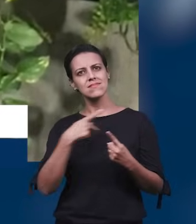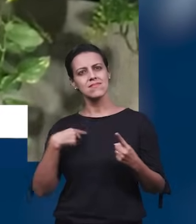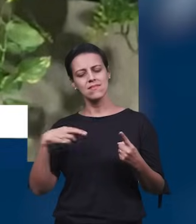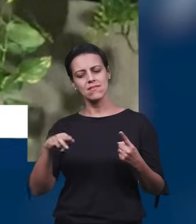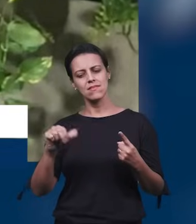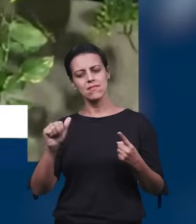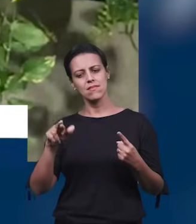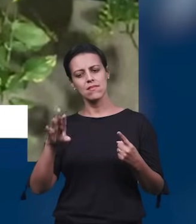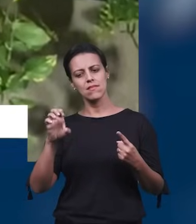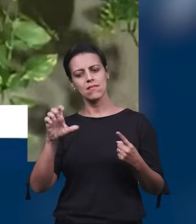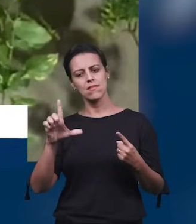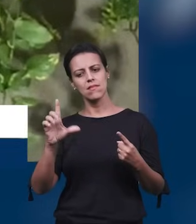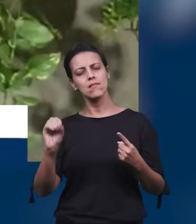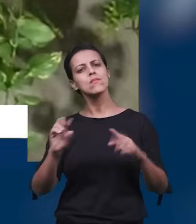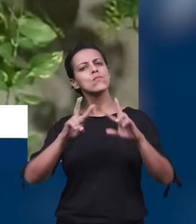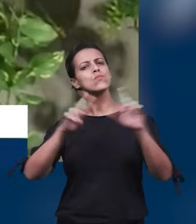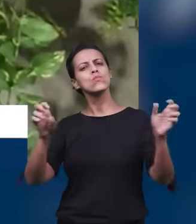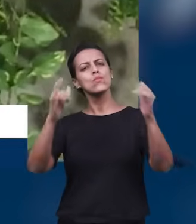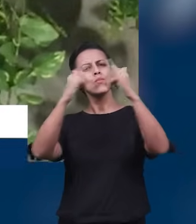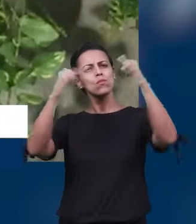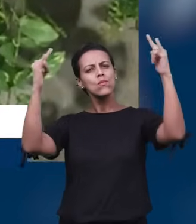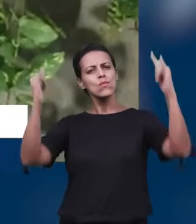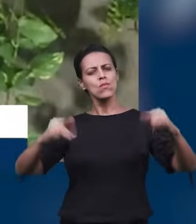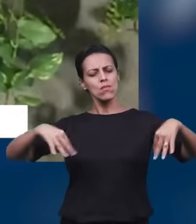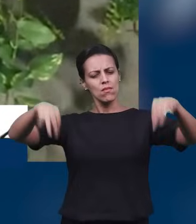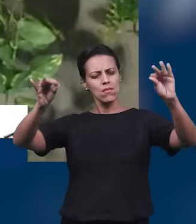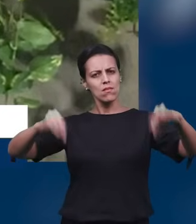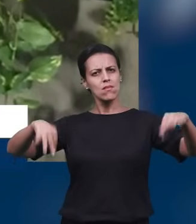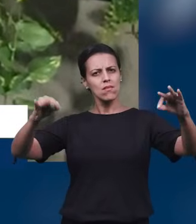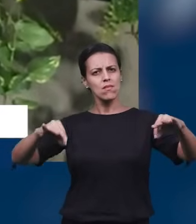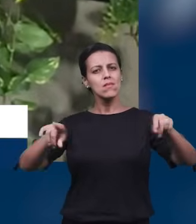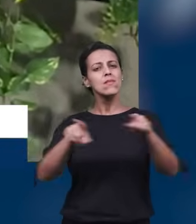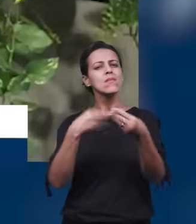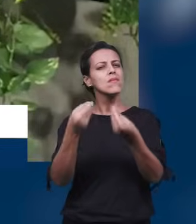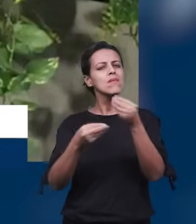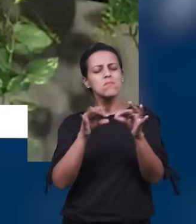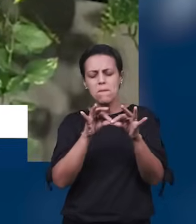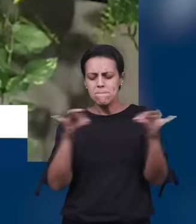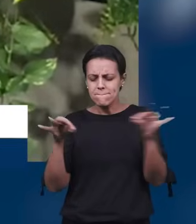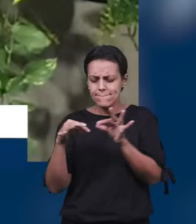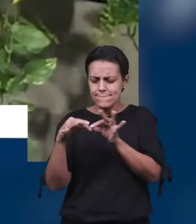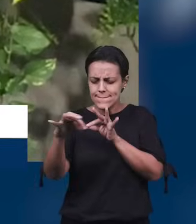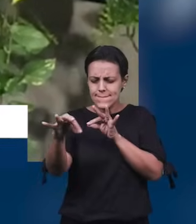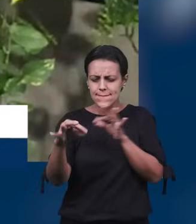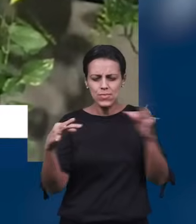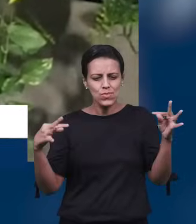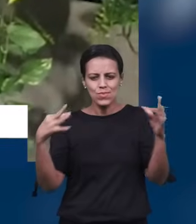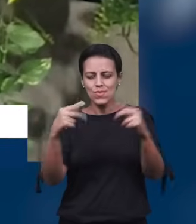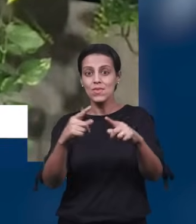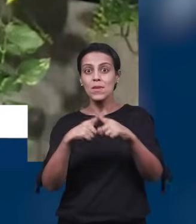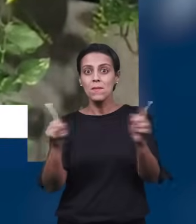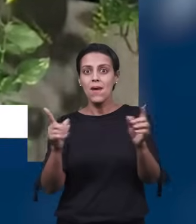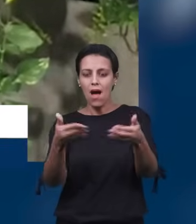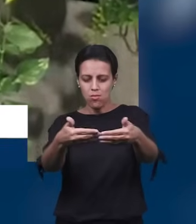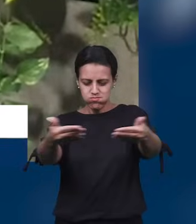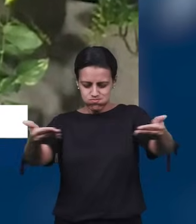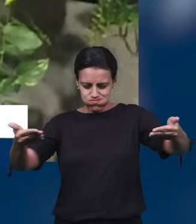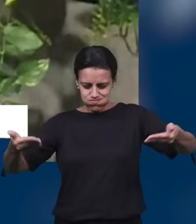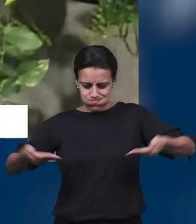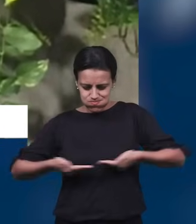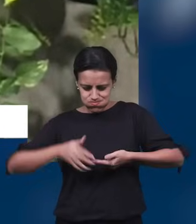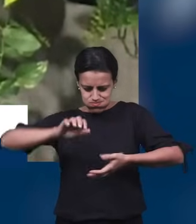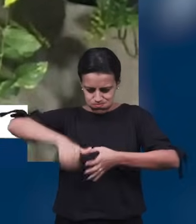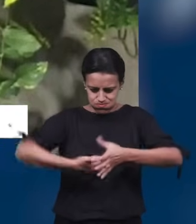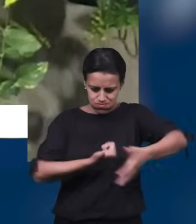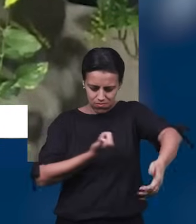tabernáculo, e ele falou sobre as medidas, que tudo ali tinha medida, mas a bacia ela não tinha medida, né? Porque é a água do